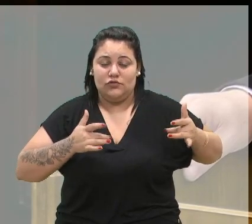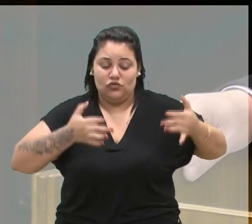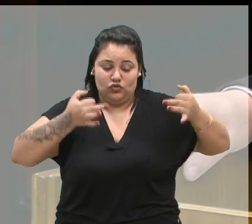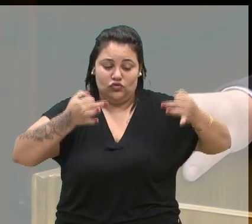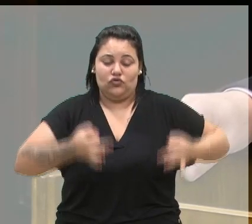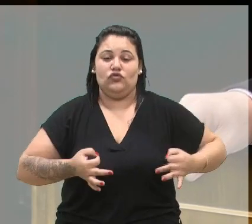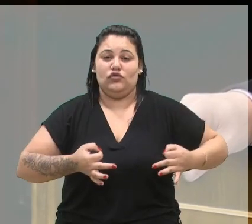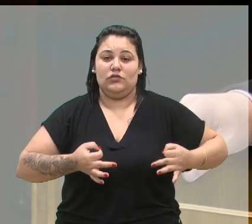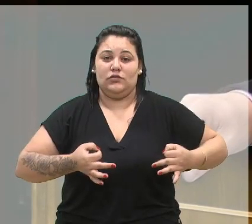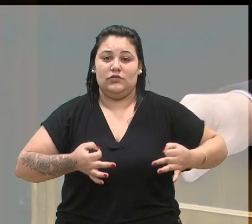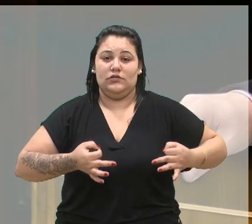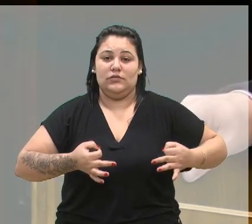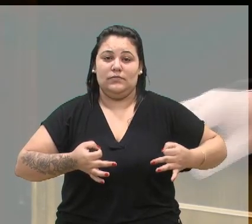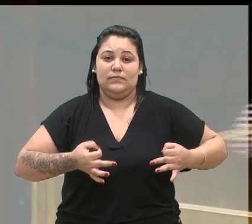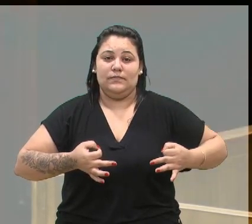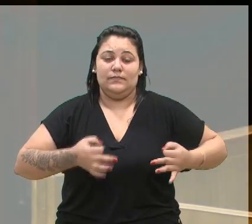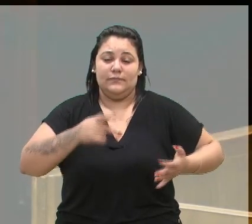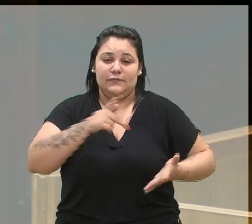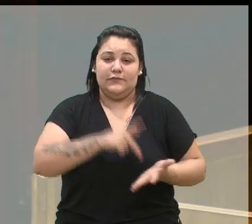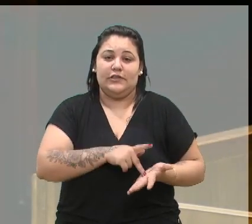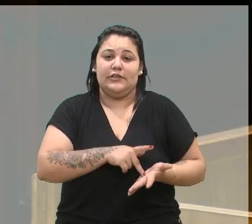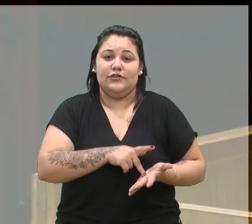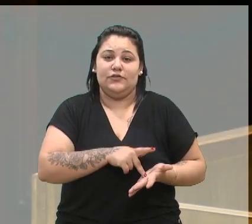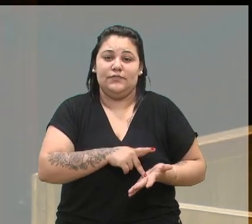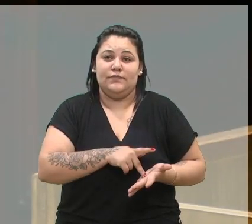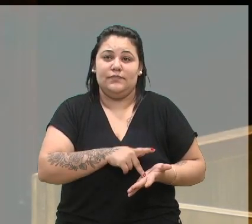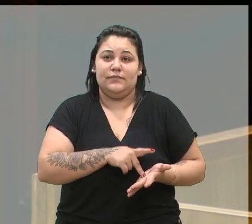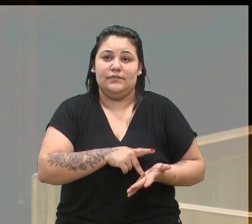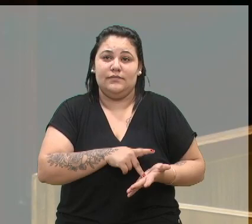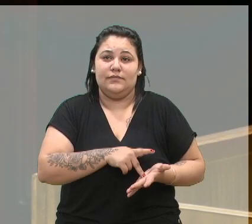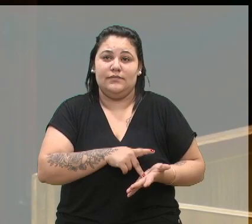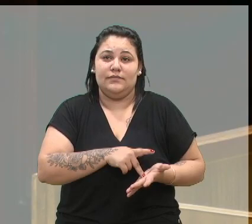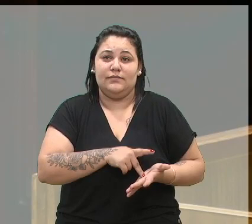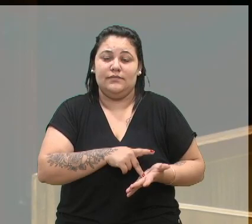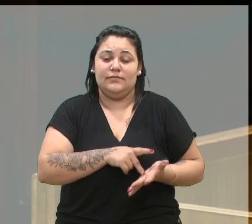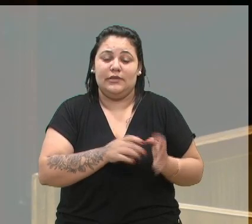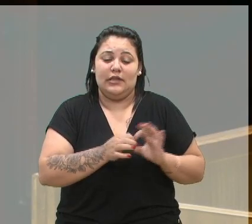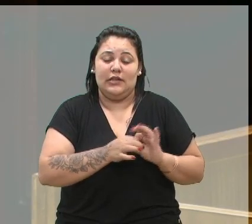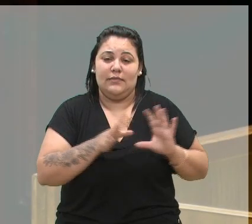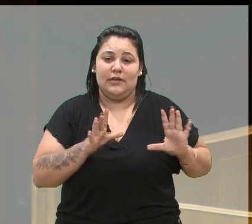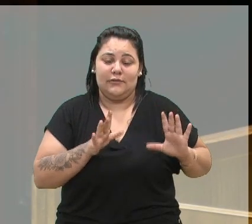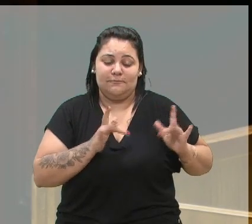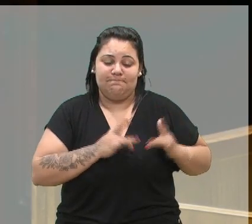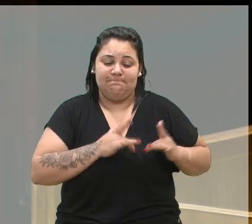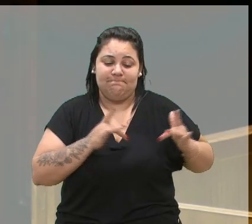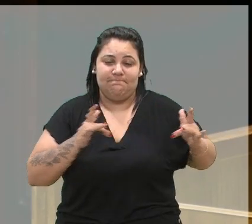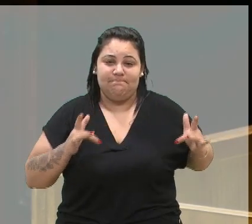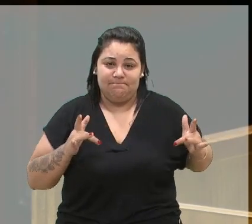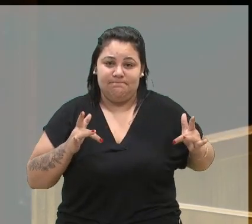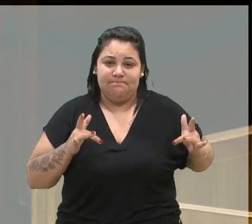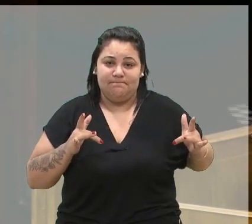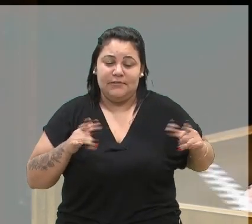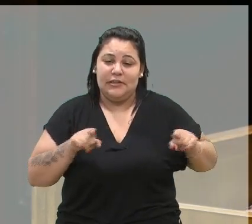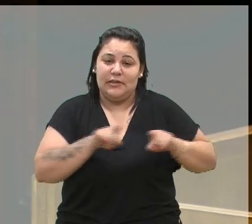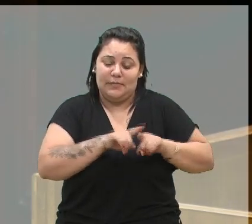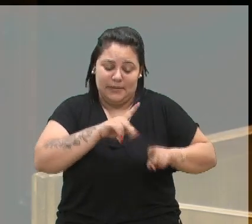justiça, verdade, tolerância, liberdade, fraternidade e